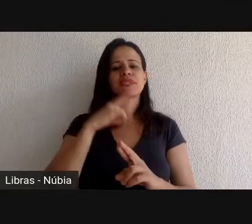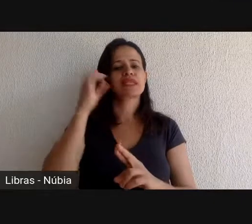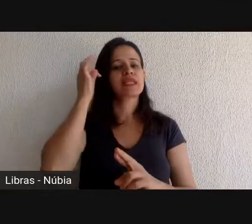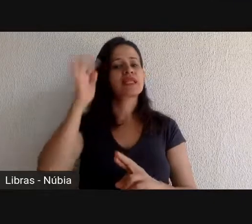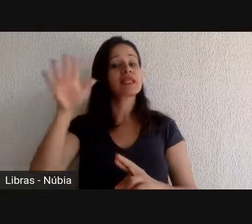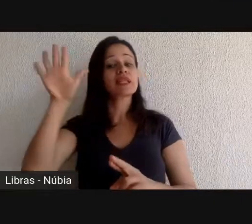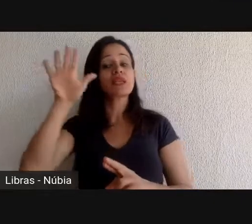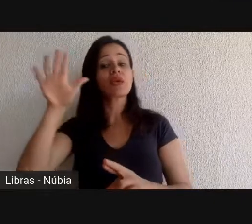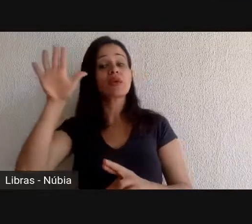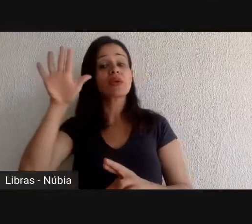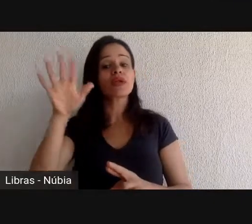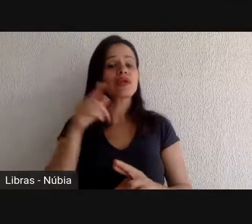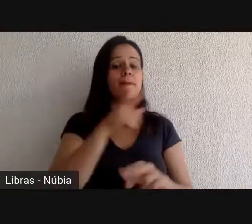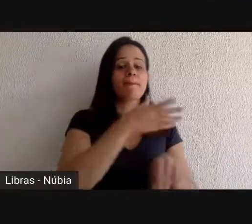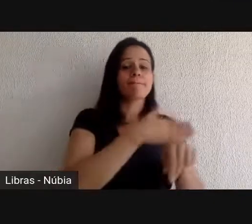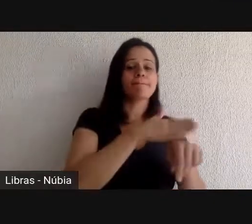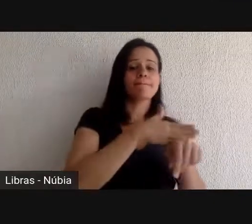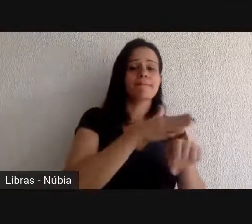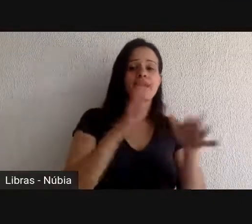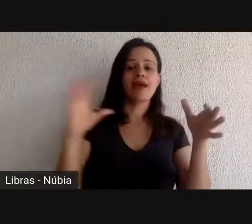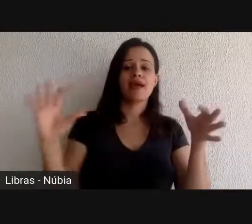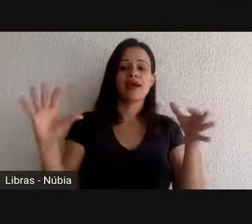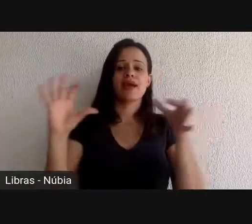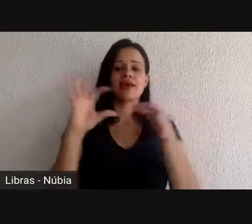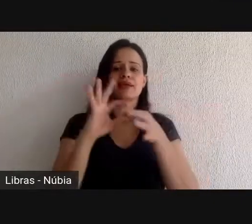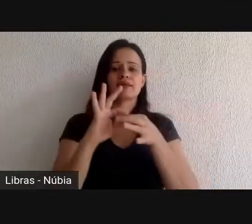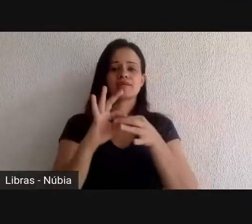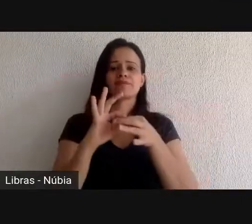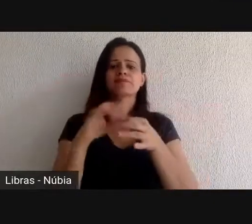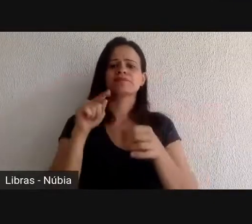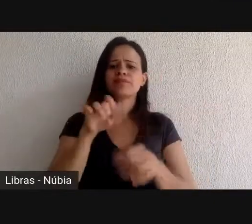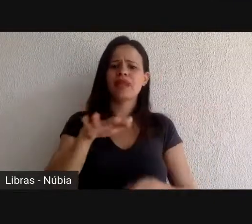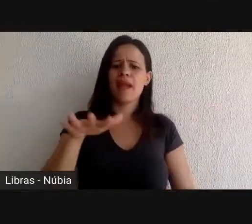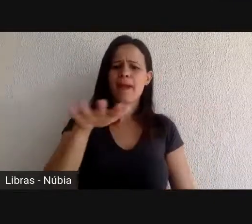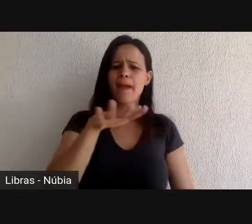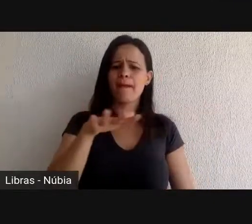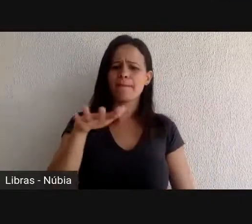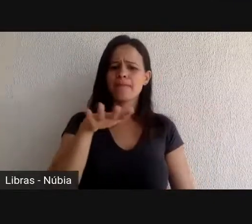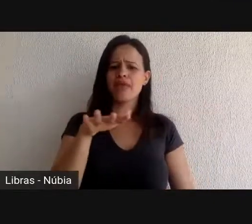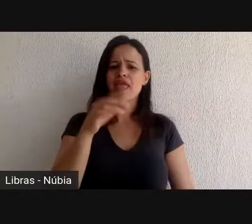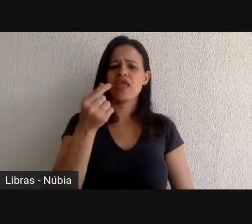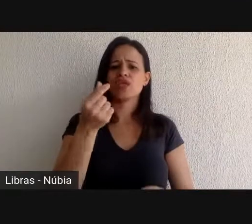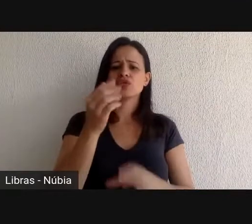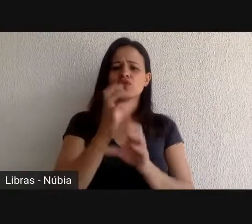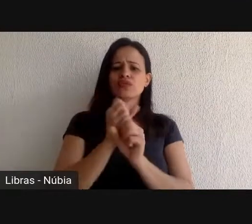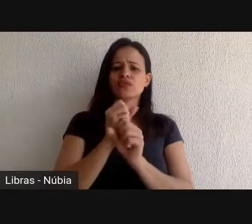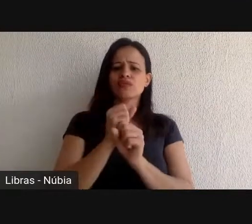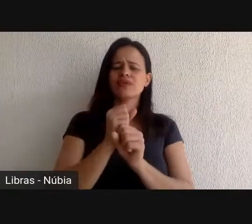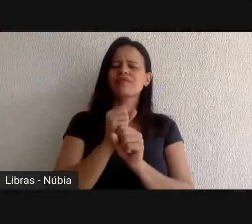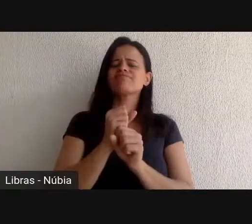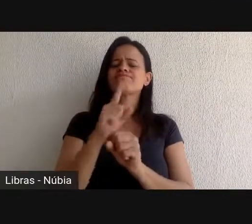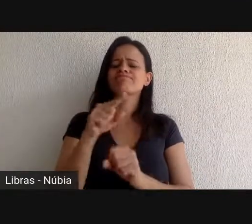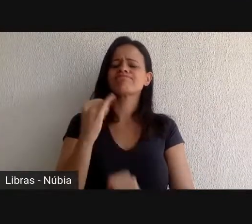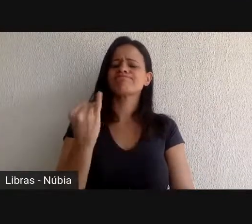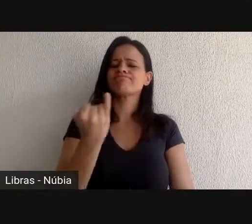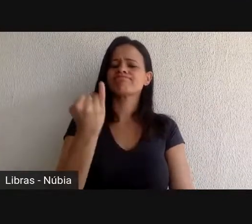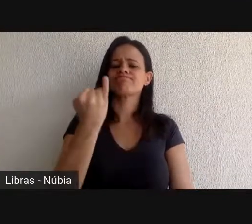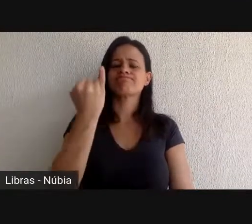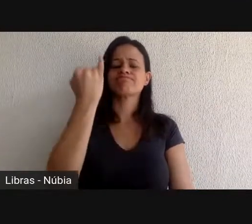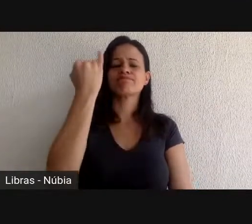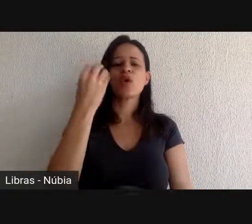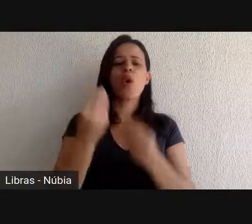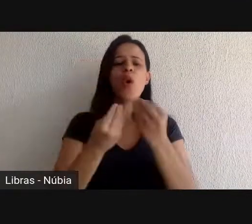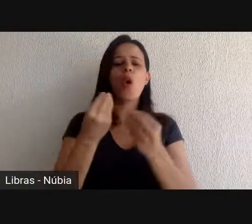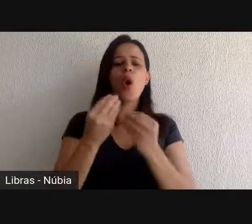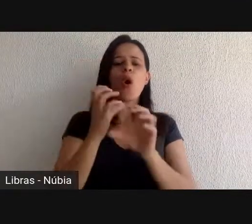prática, e no ambiente orçamentário isso é muito comum, né? Os estudantes, os praticantes de orçamento, lá